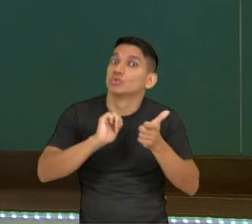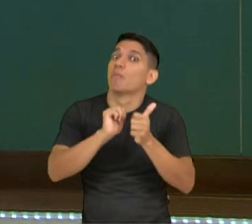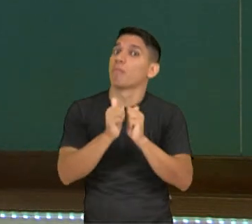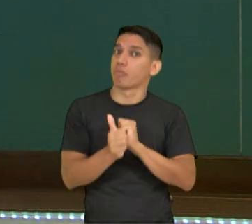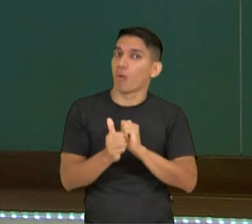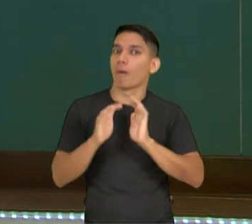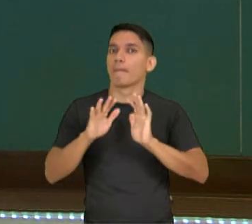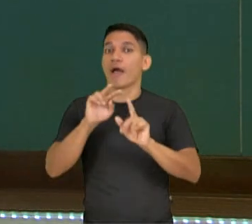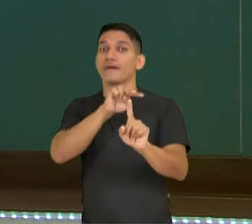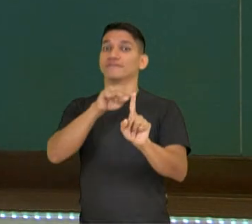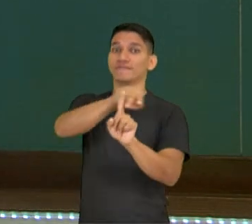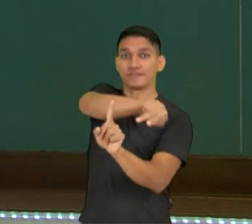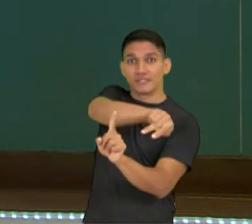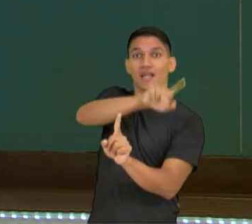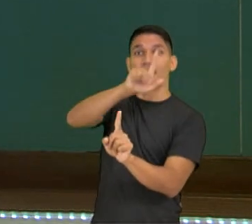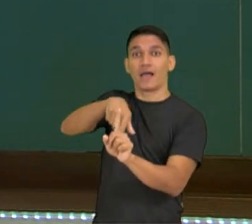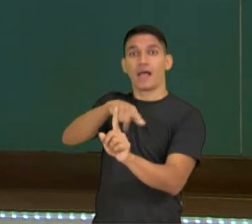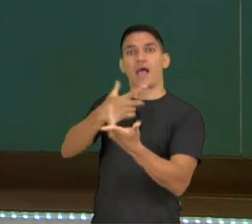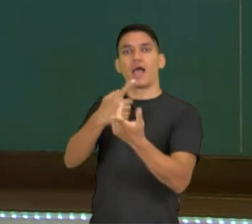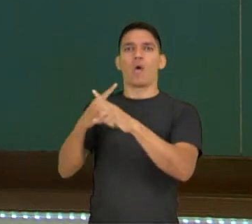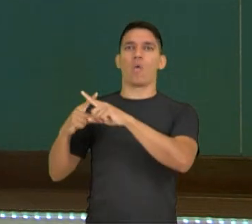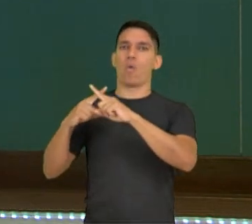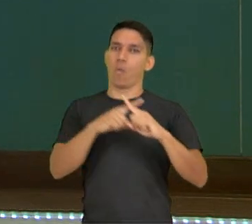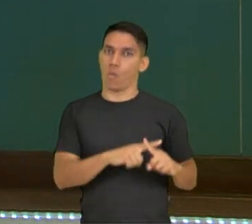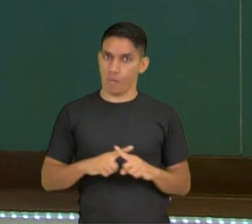visão competitiva, mesmo que seja um jogo pré-desportivo.